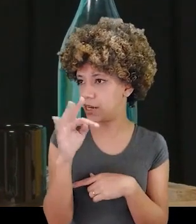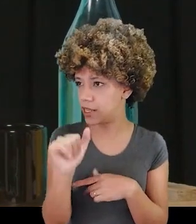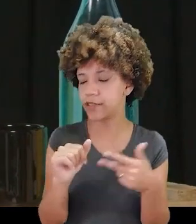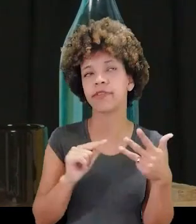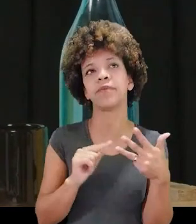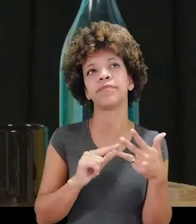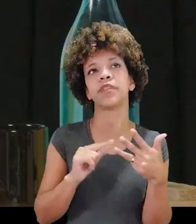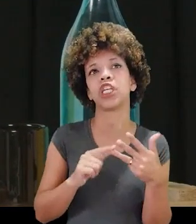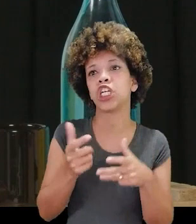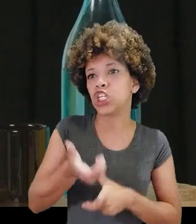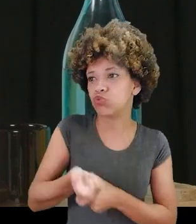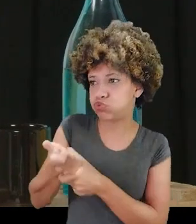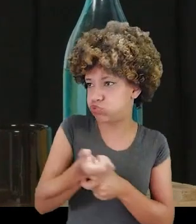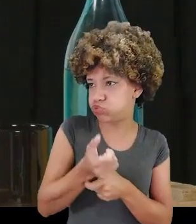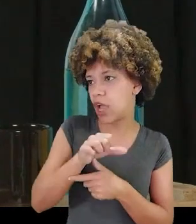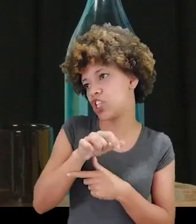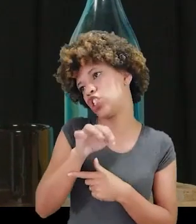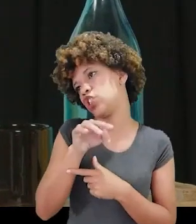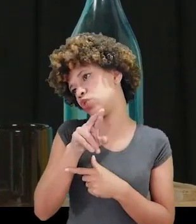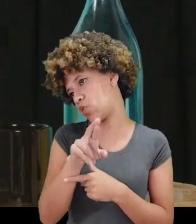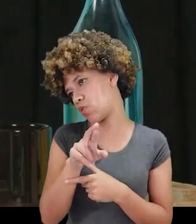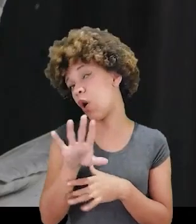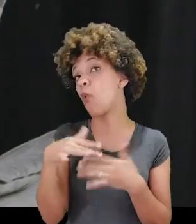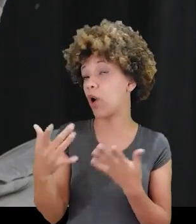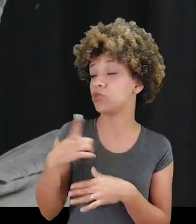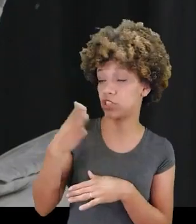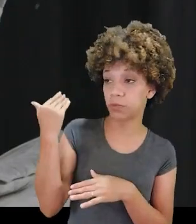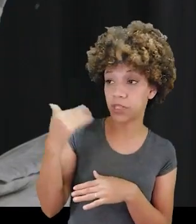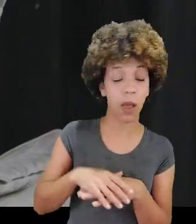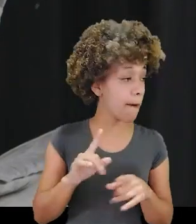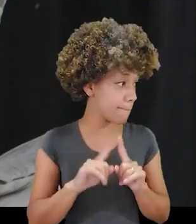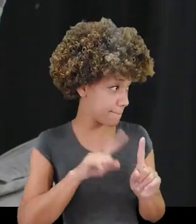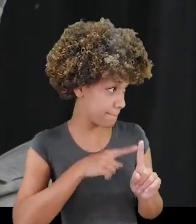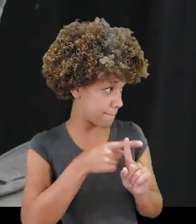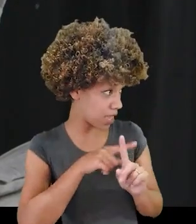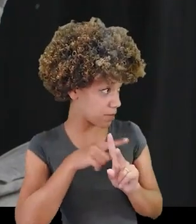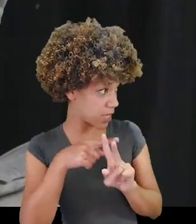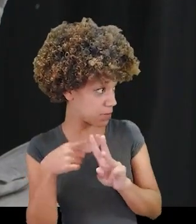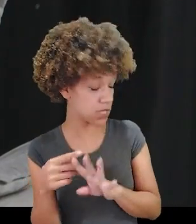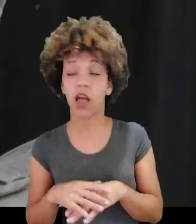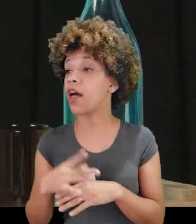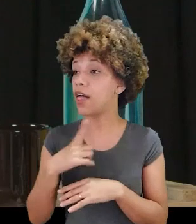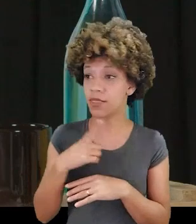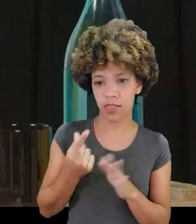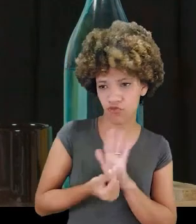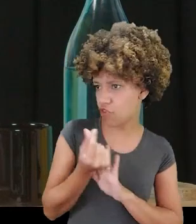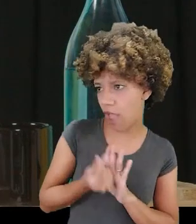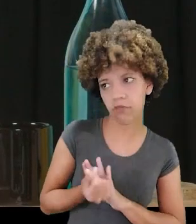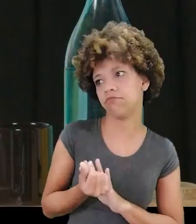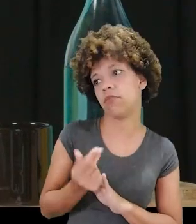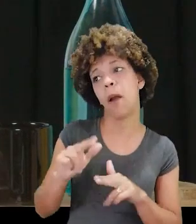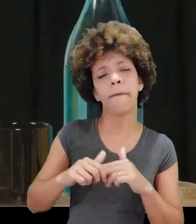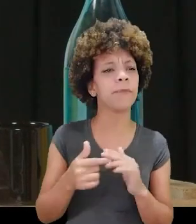vendia pintou né curtinha estão todos aí era ou adicionar o e você ganha mais por isso se você vendeu hoje uma paleta você ganha